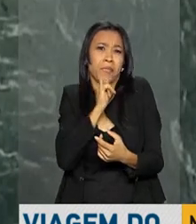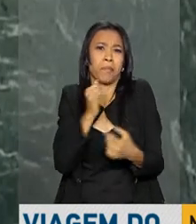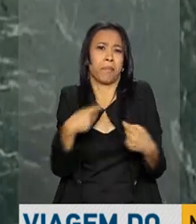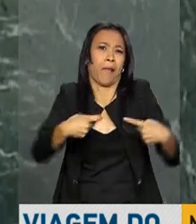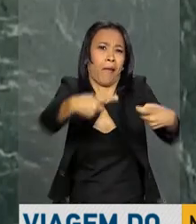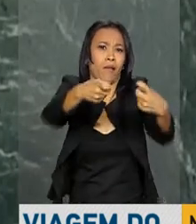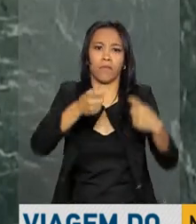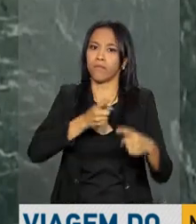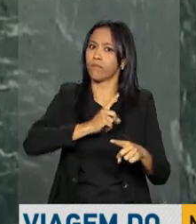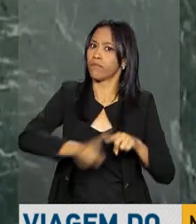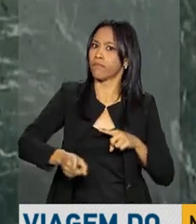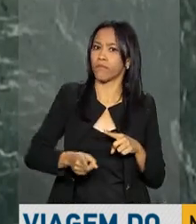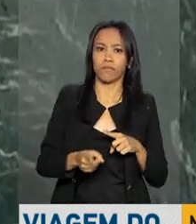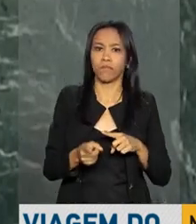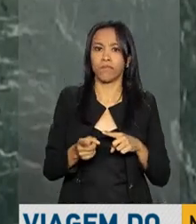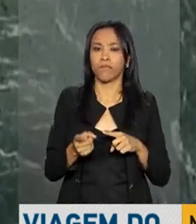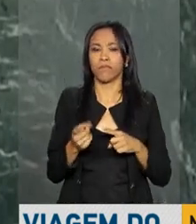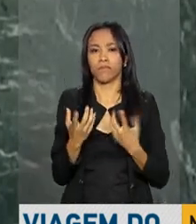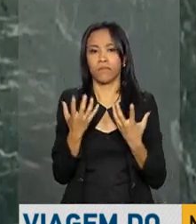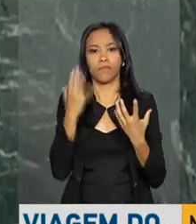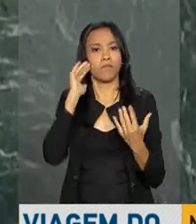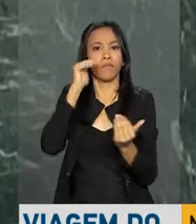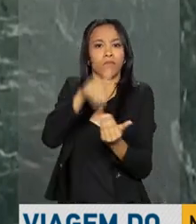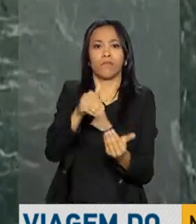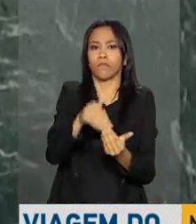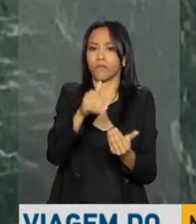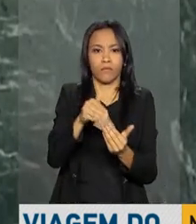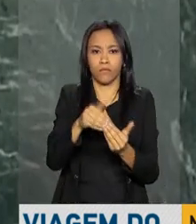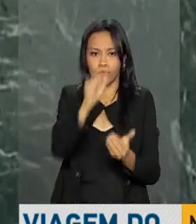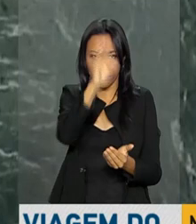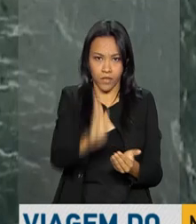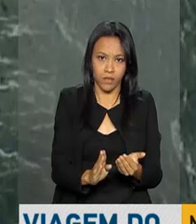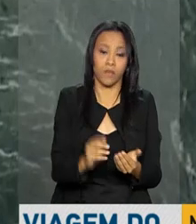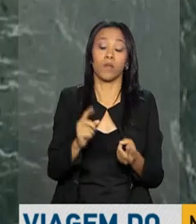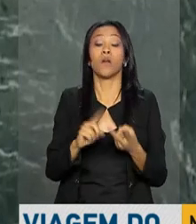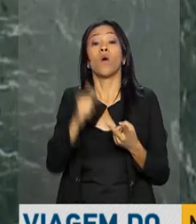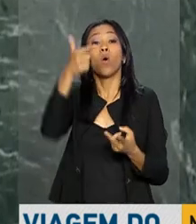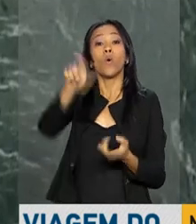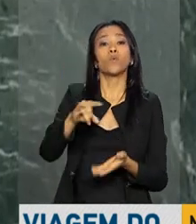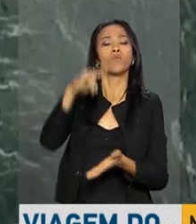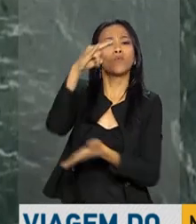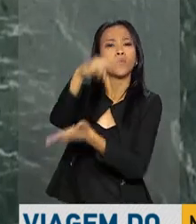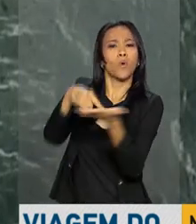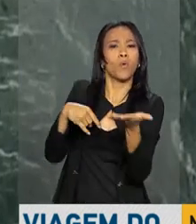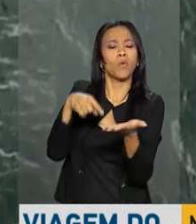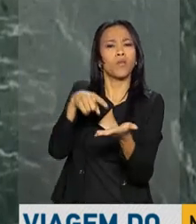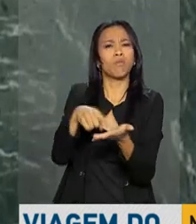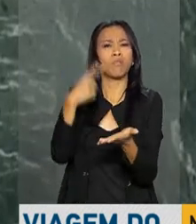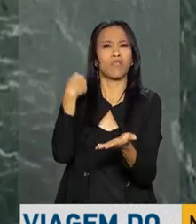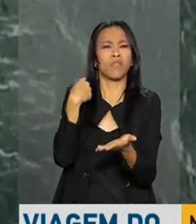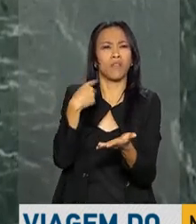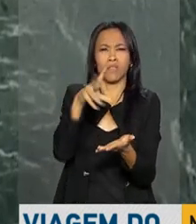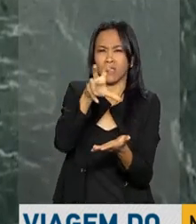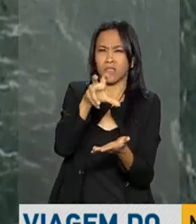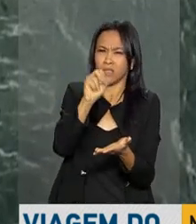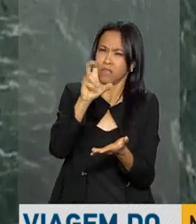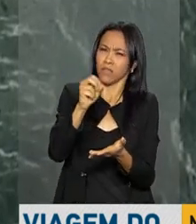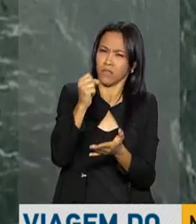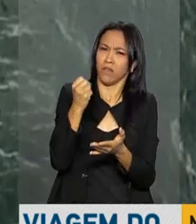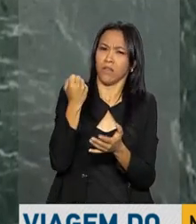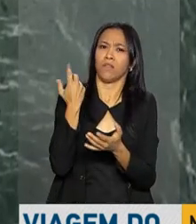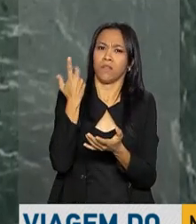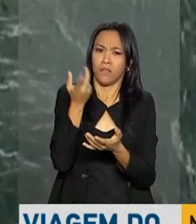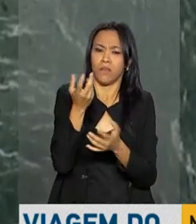país que esteve na origem do Tratado de Tlatelolco, que há meio século estabeleceu